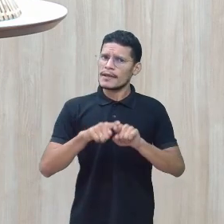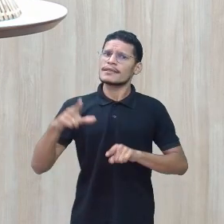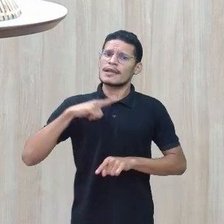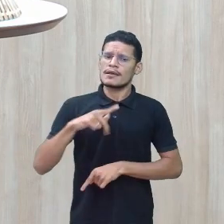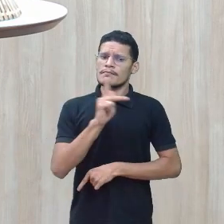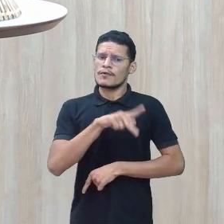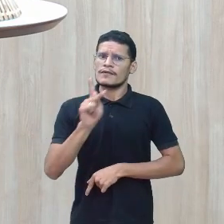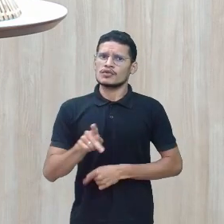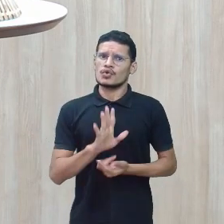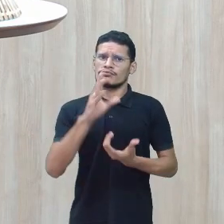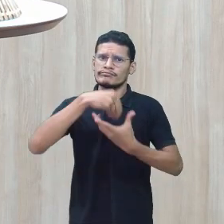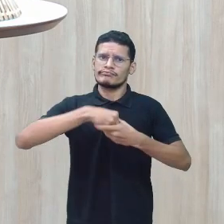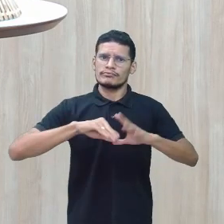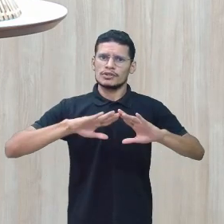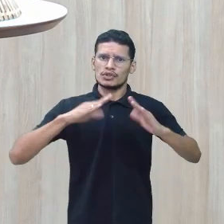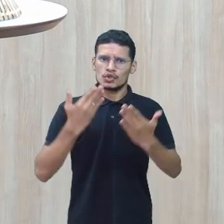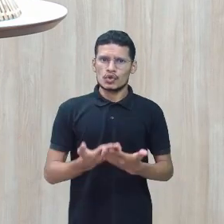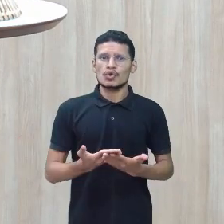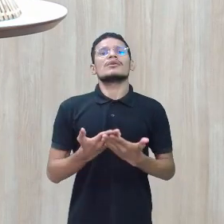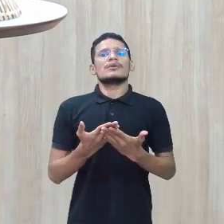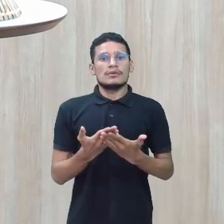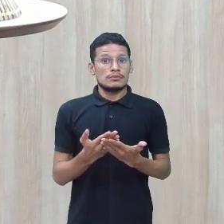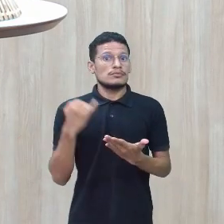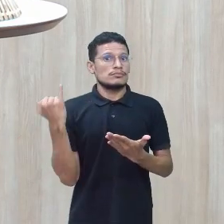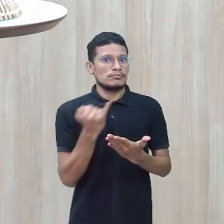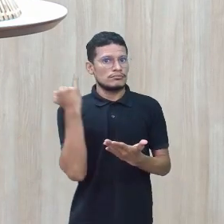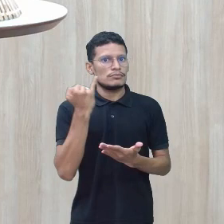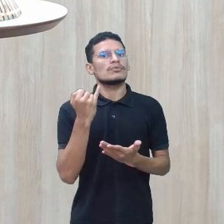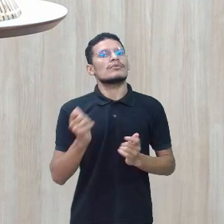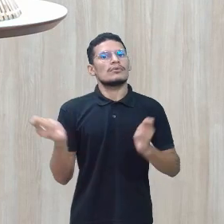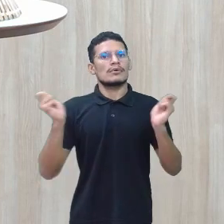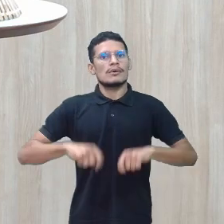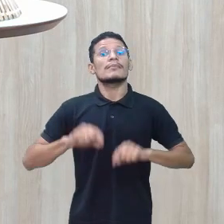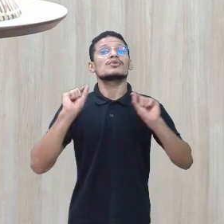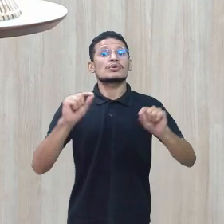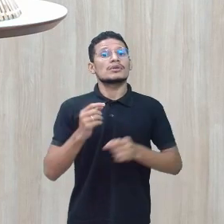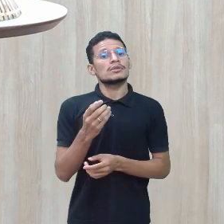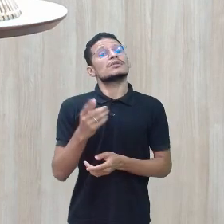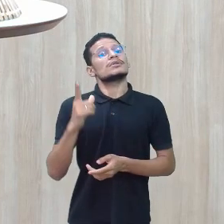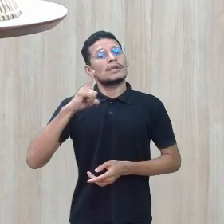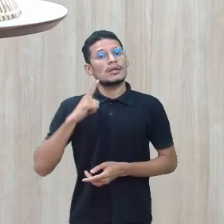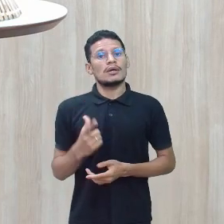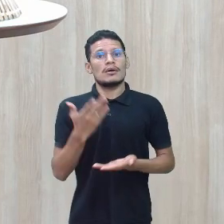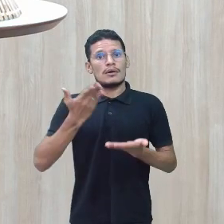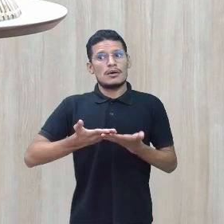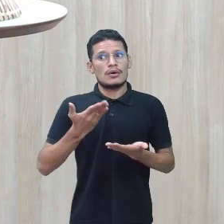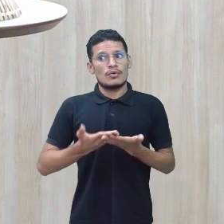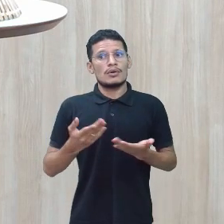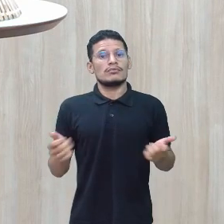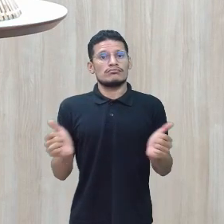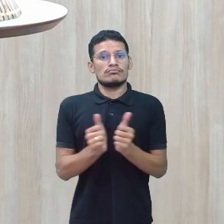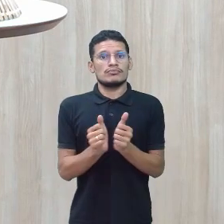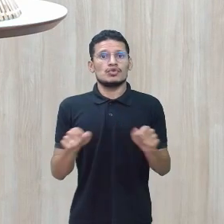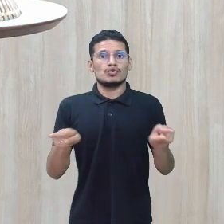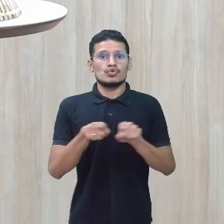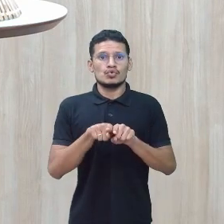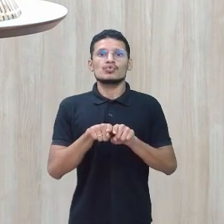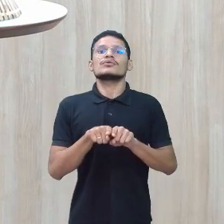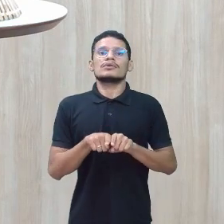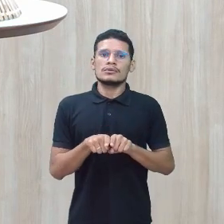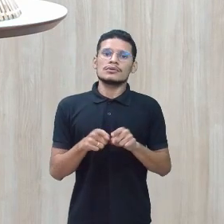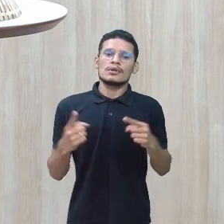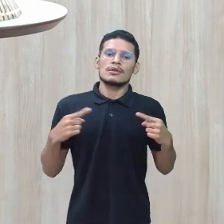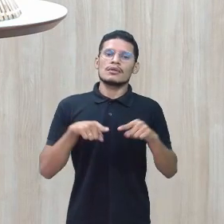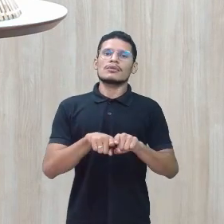de vocês na escola. E ele é muito importante para que nossas aulas sejam sempre juntas, sejam sempre com